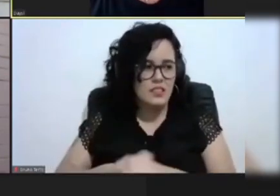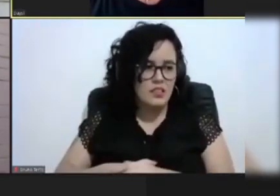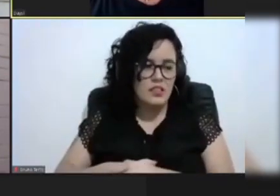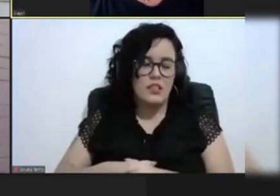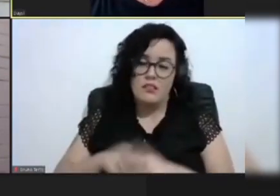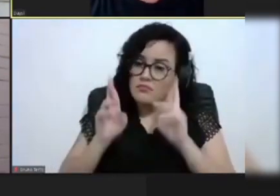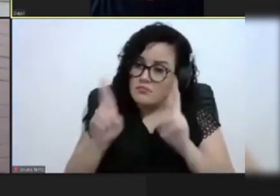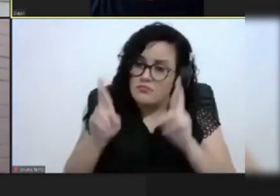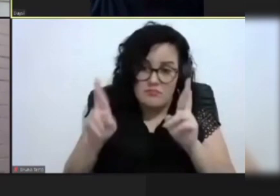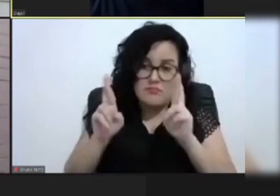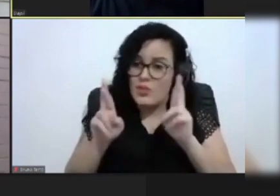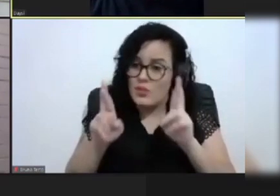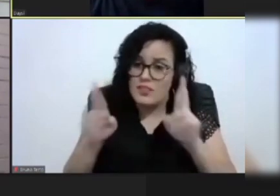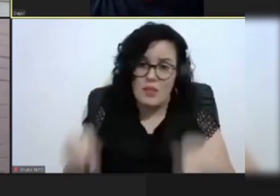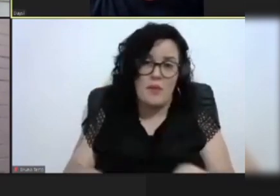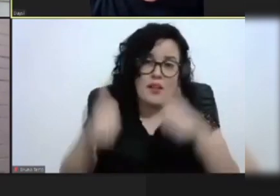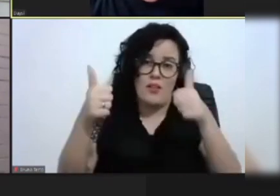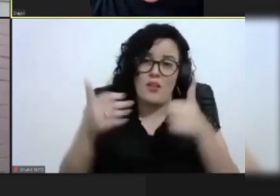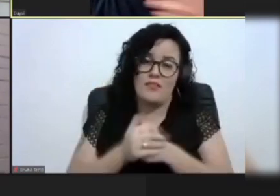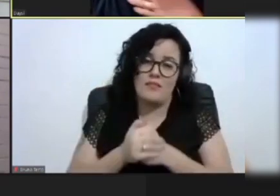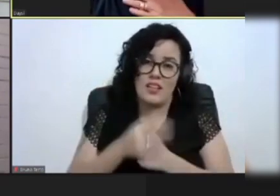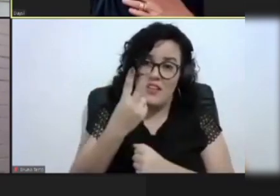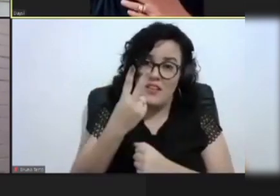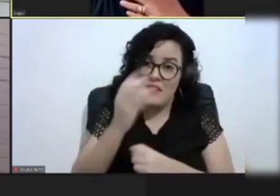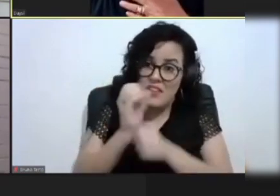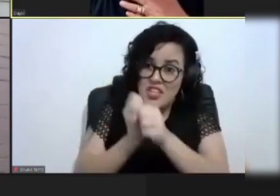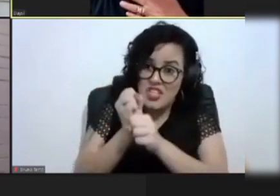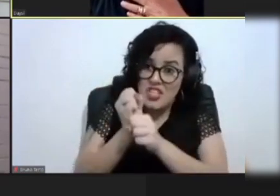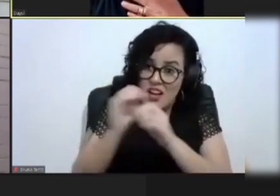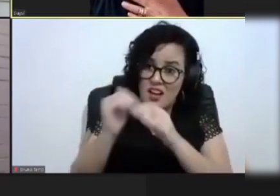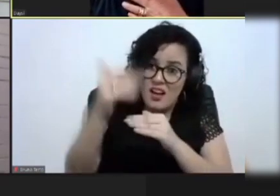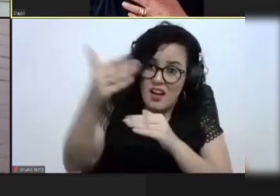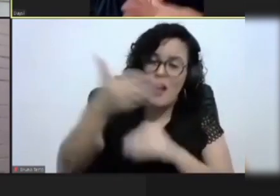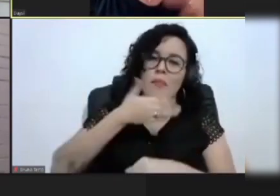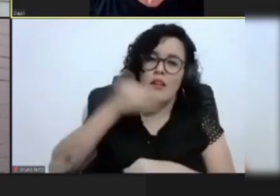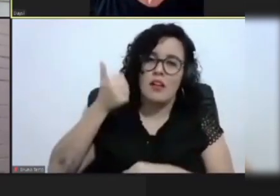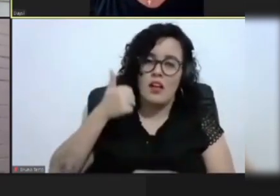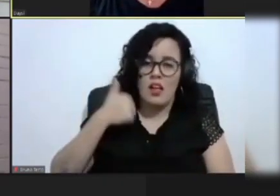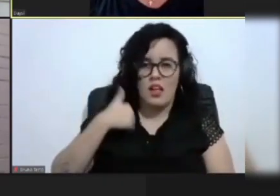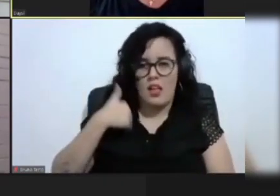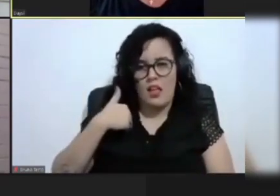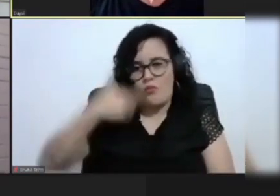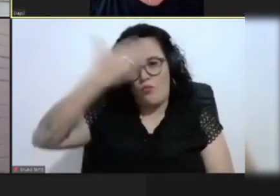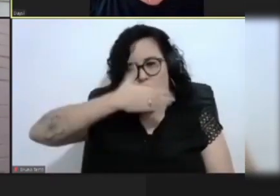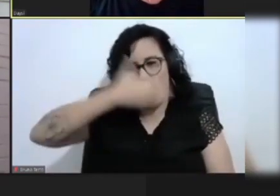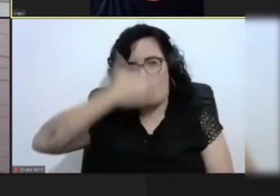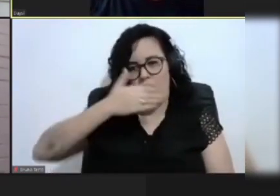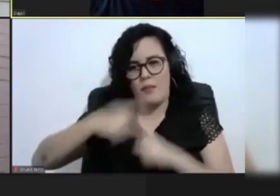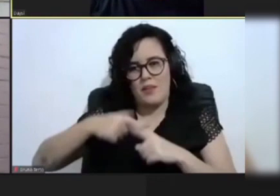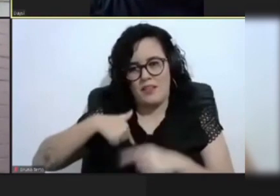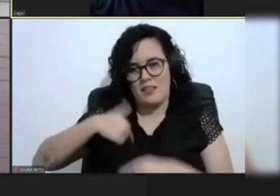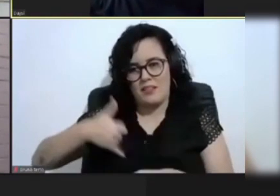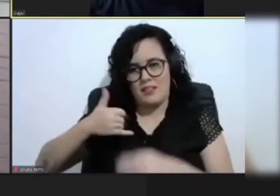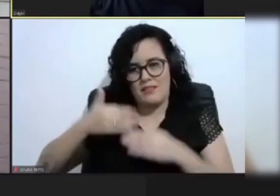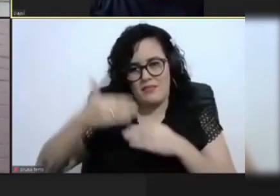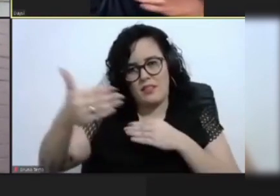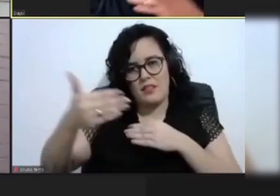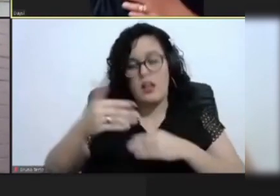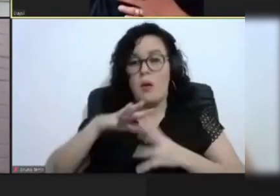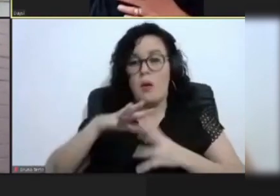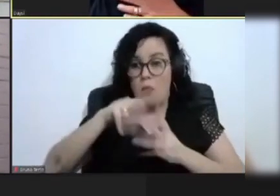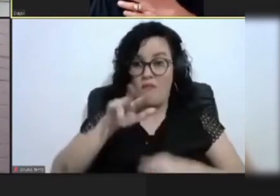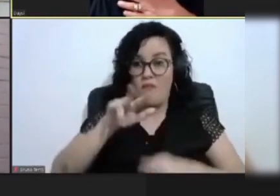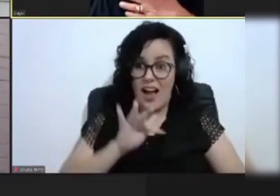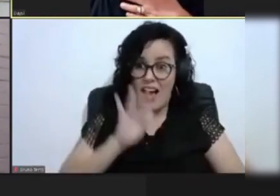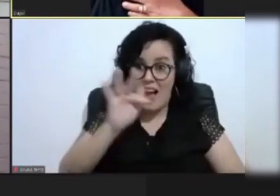para que isso melhore. Eu acho que em 20 anos, sim, eu não vou ver melhora nenhuma, eu estou que nem o Podleirista, quando ele falou assim, o mundo vai melhorar? Vai. Mas eu não